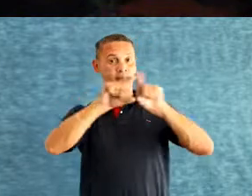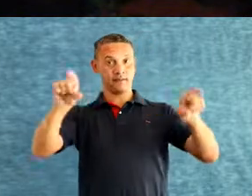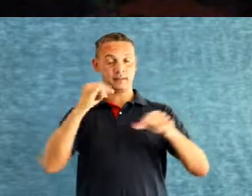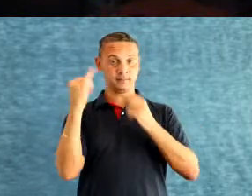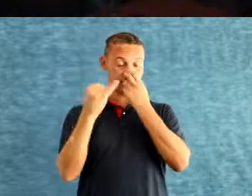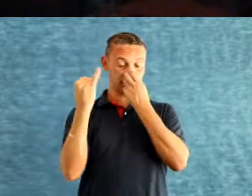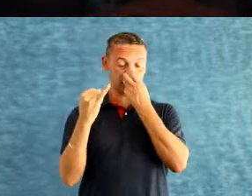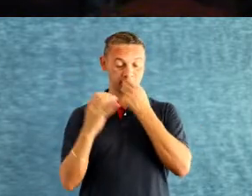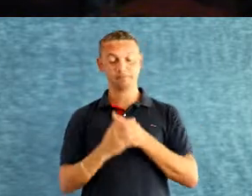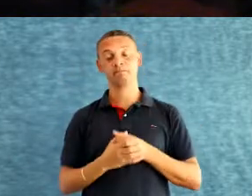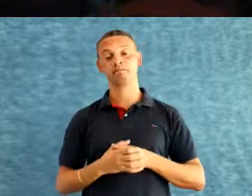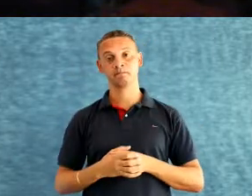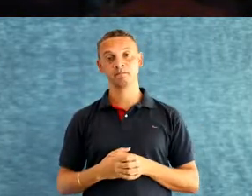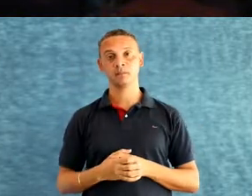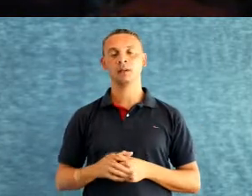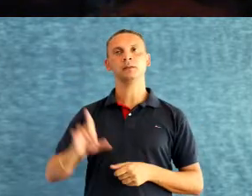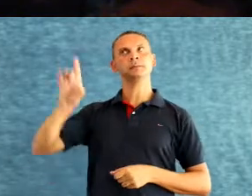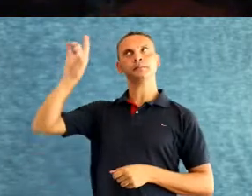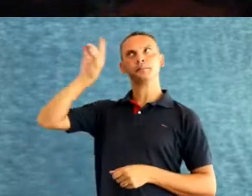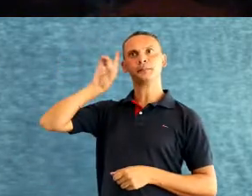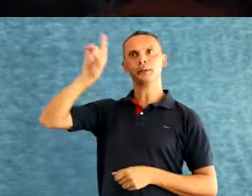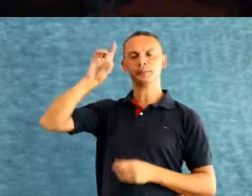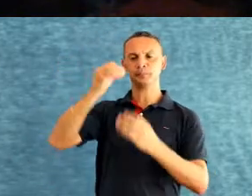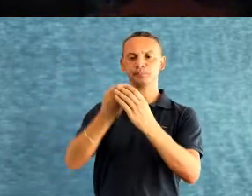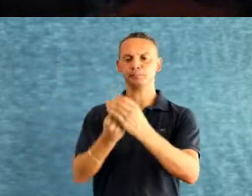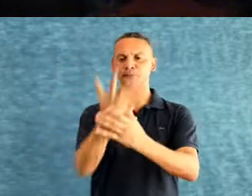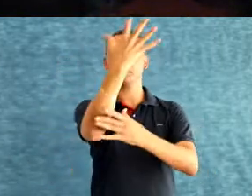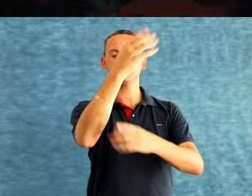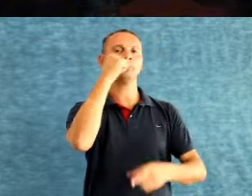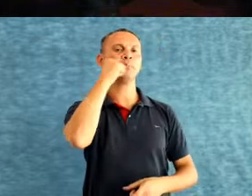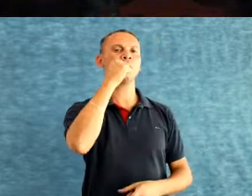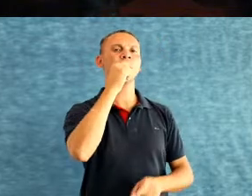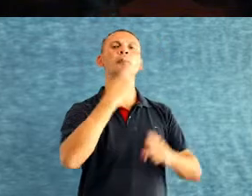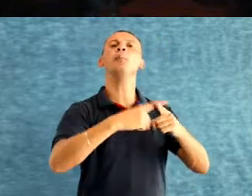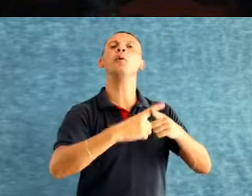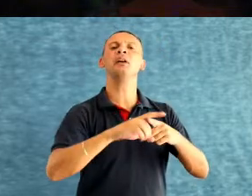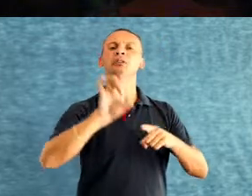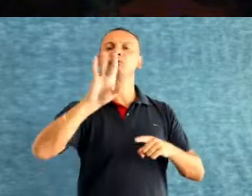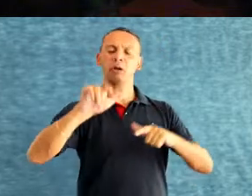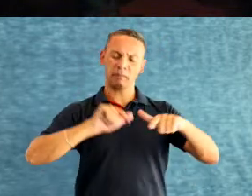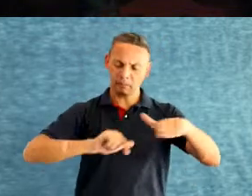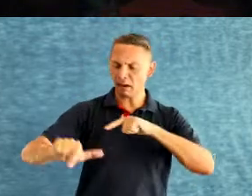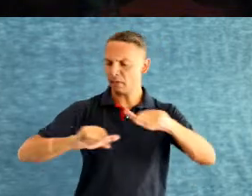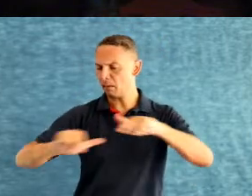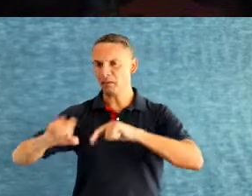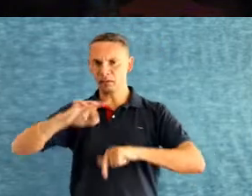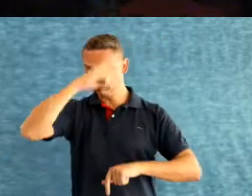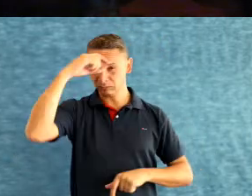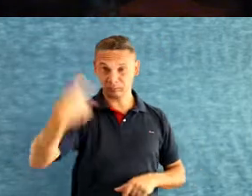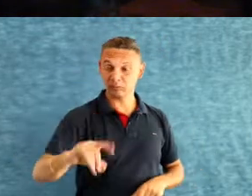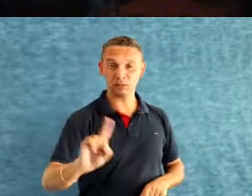dela. Certamente, Deus criou as mulheres para melhor fim, que para trabalhar em vão por toda a sua vida.